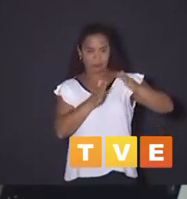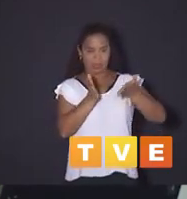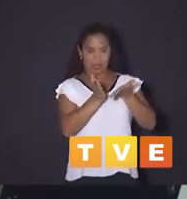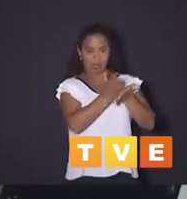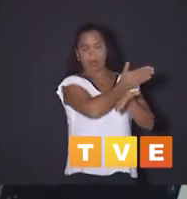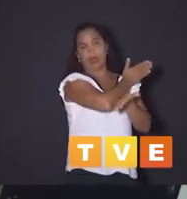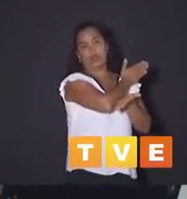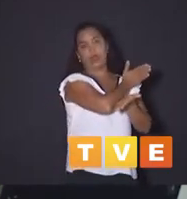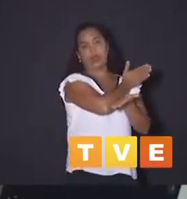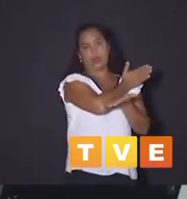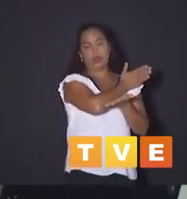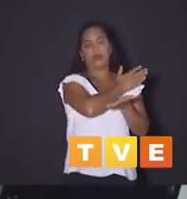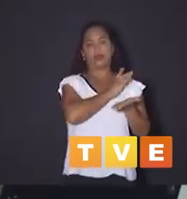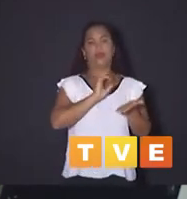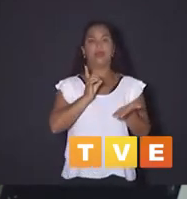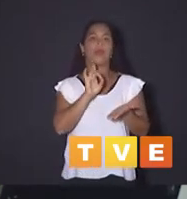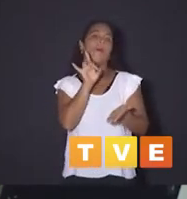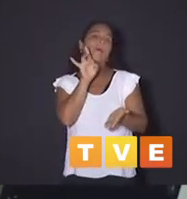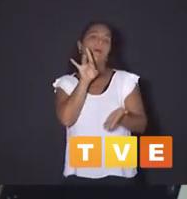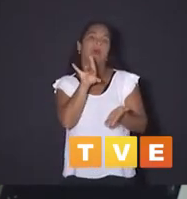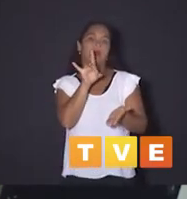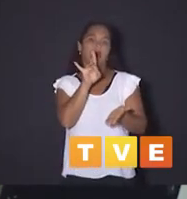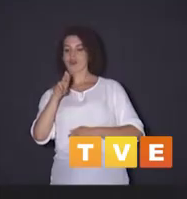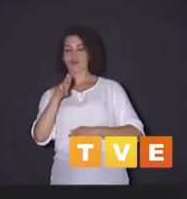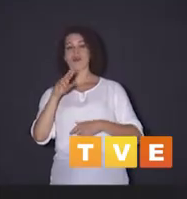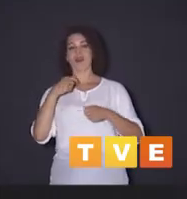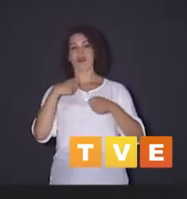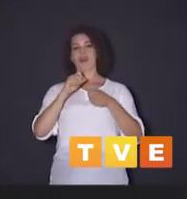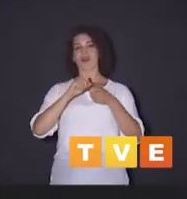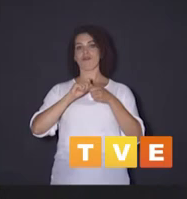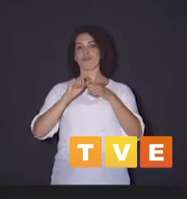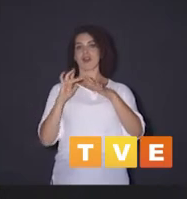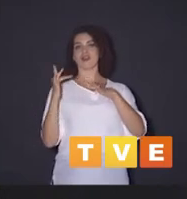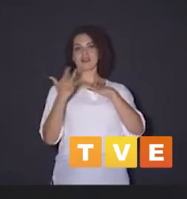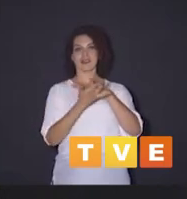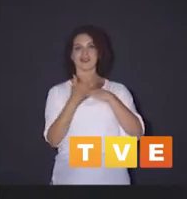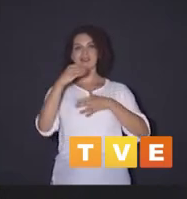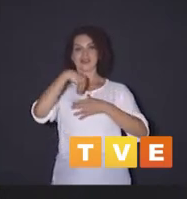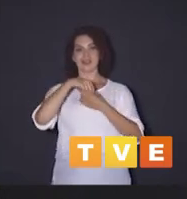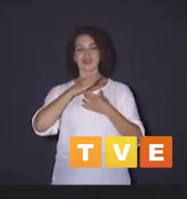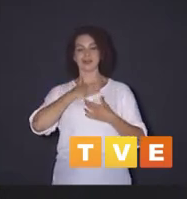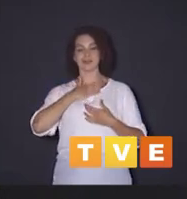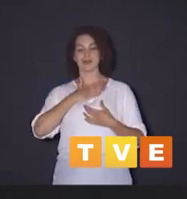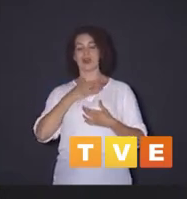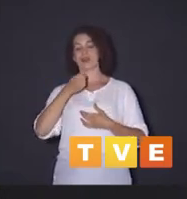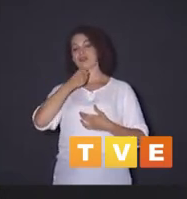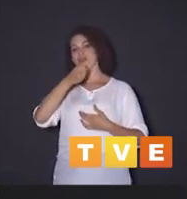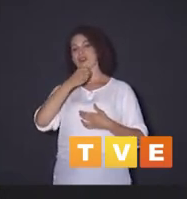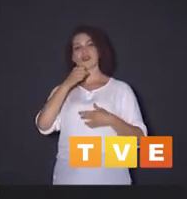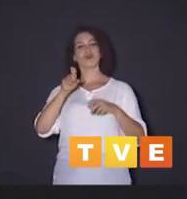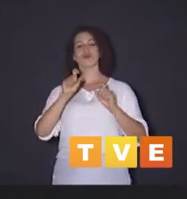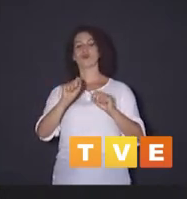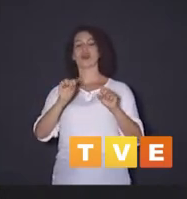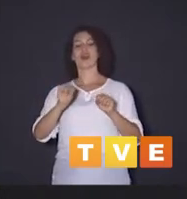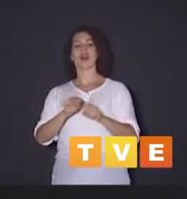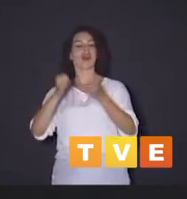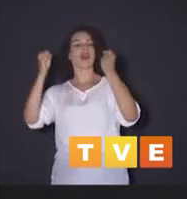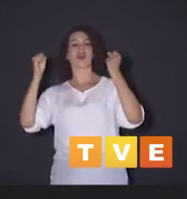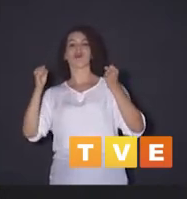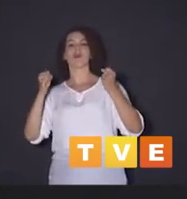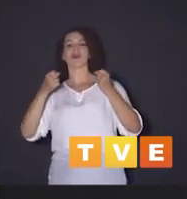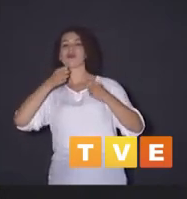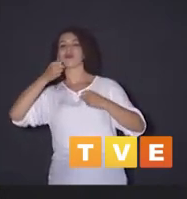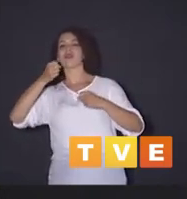sabe é que não são apenas que não são acessórios que é jornalismo criou é um jornalismo que vai romper com a banda dos dogmas do